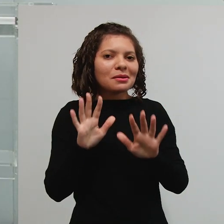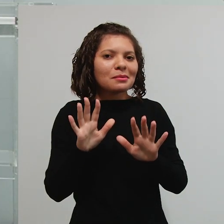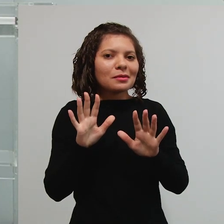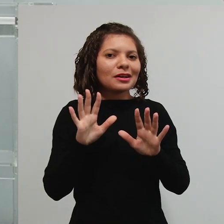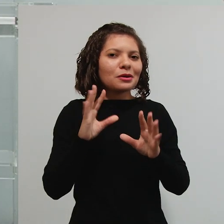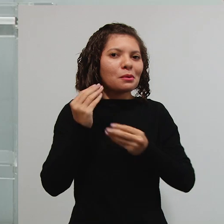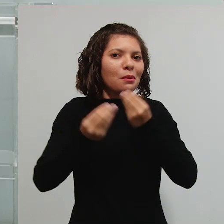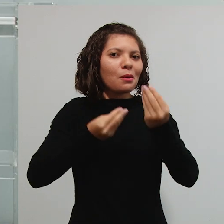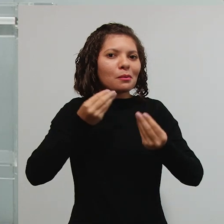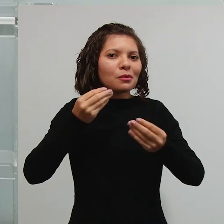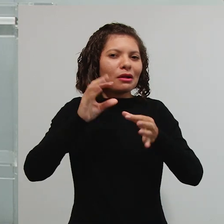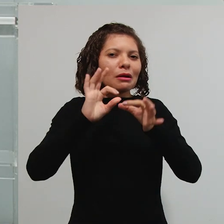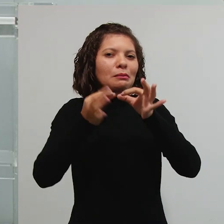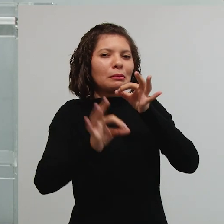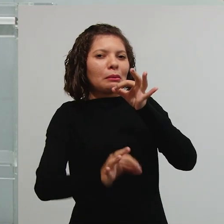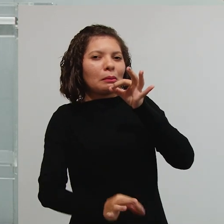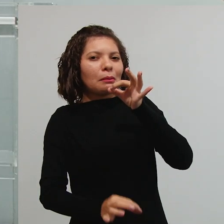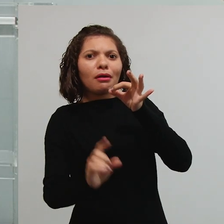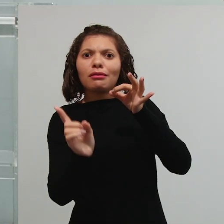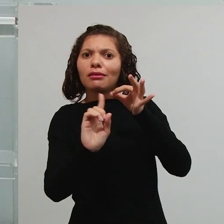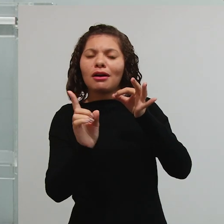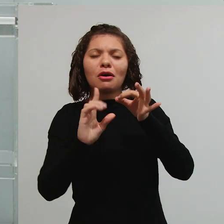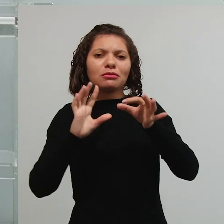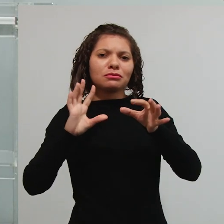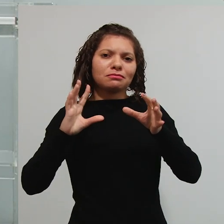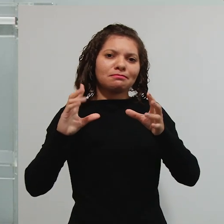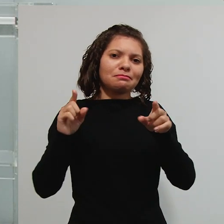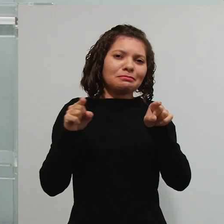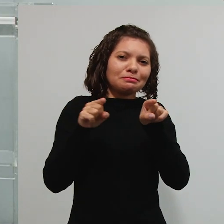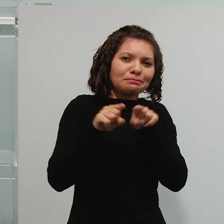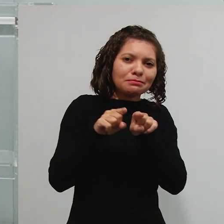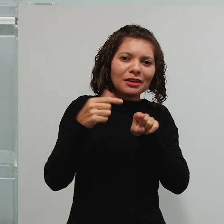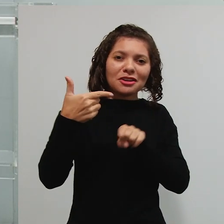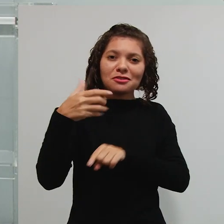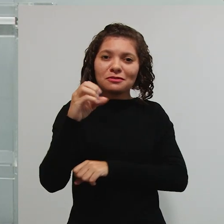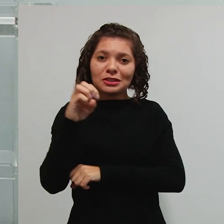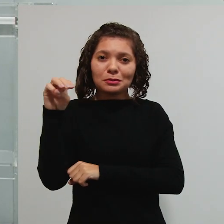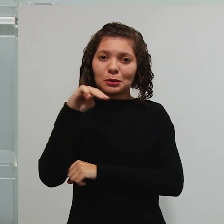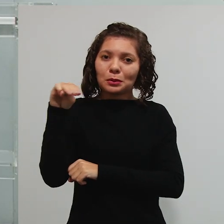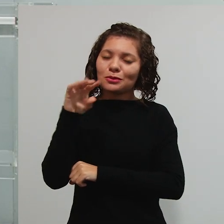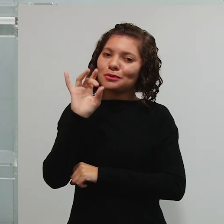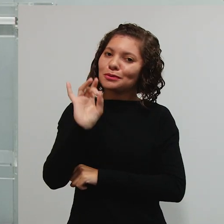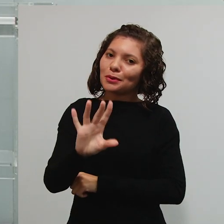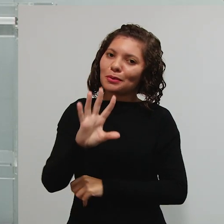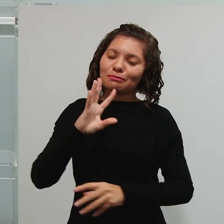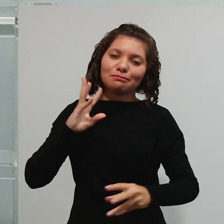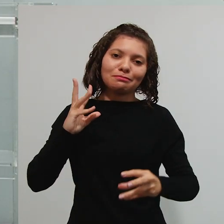e resumidinho, né, em 20 minutos é o que dá para a gente fazer.